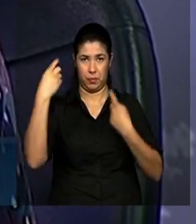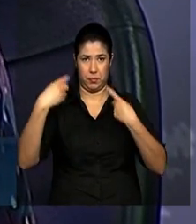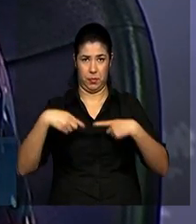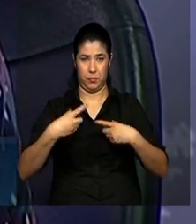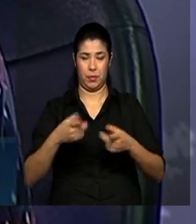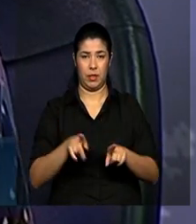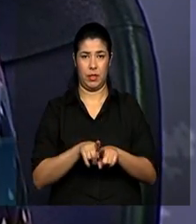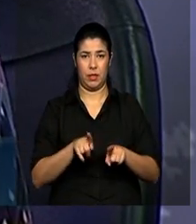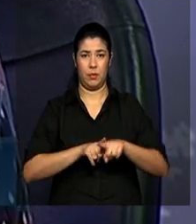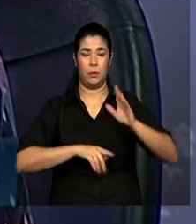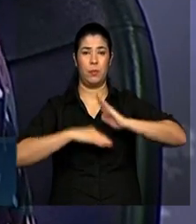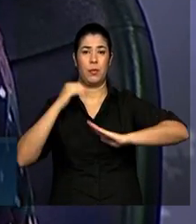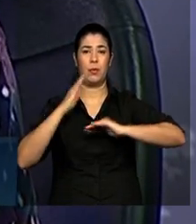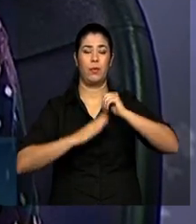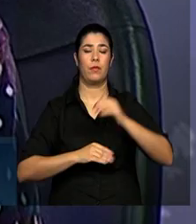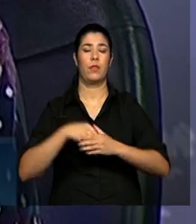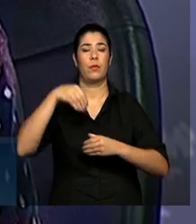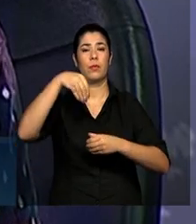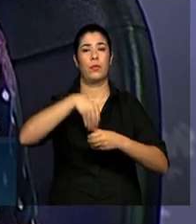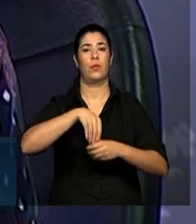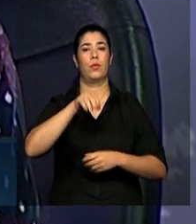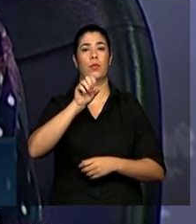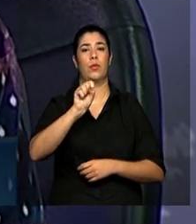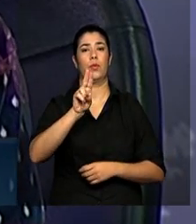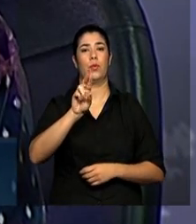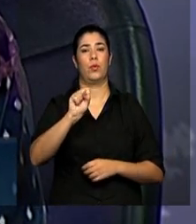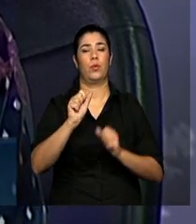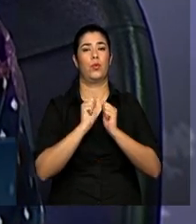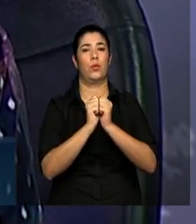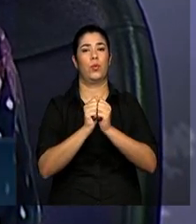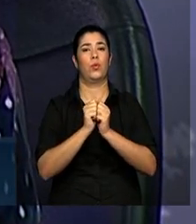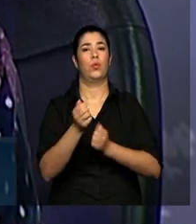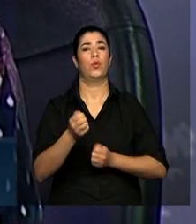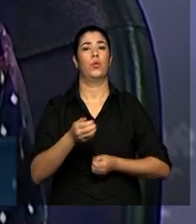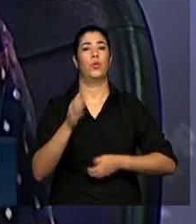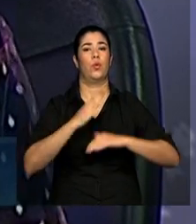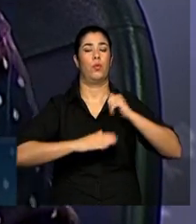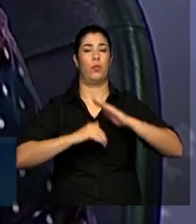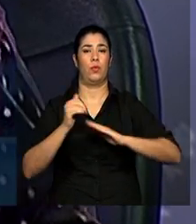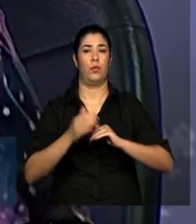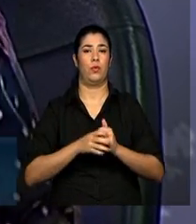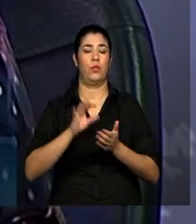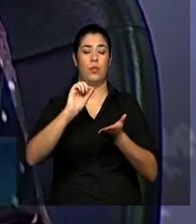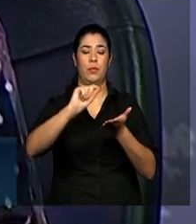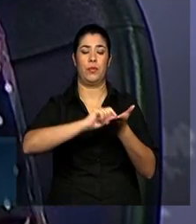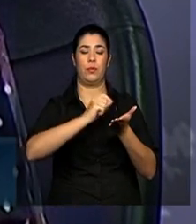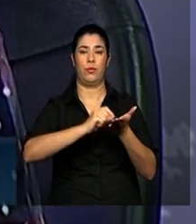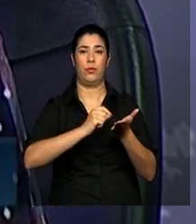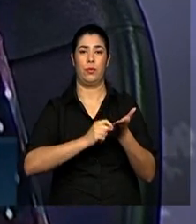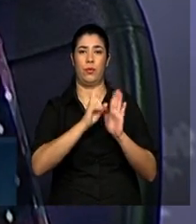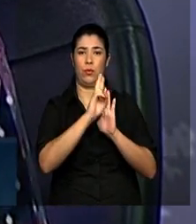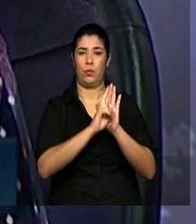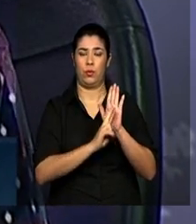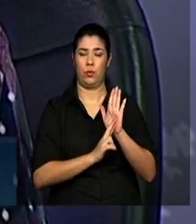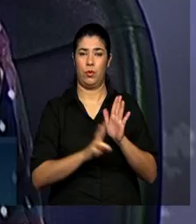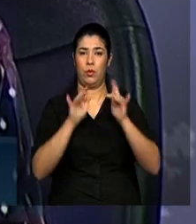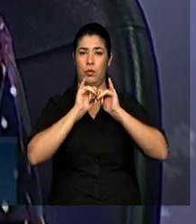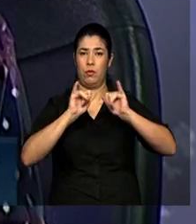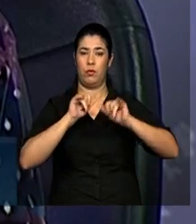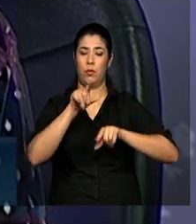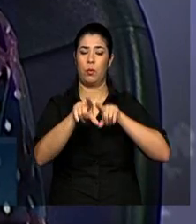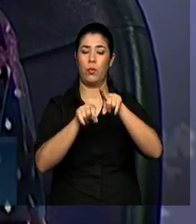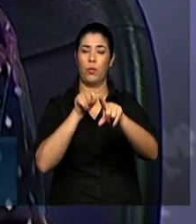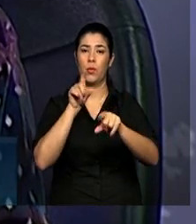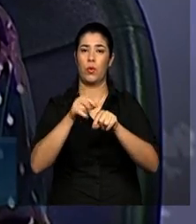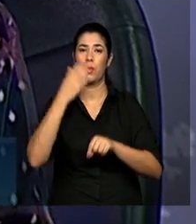de saúde do SUS, quanto à humanização do atendimento ao registro de informações e coleta de